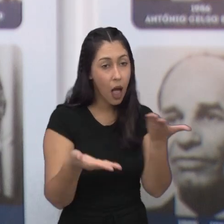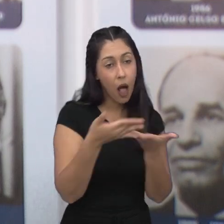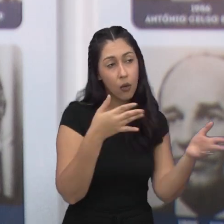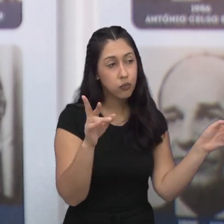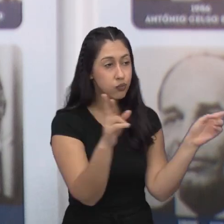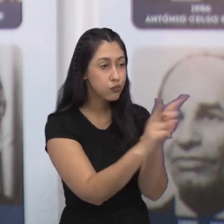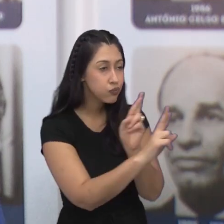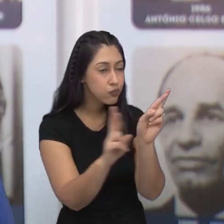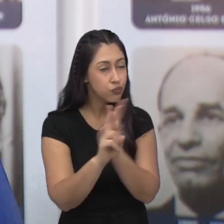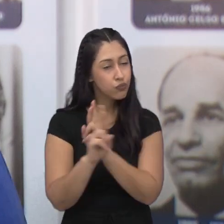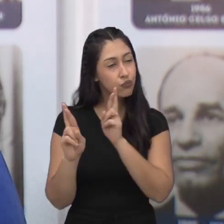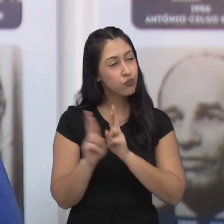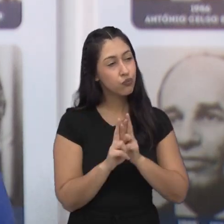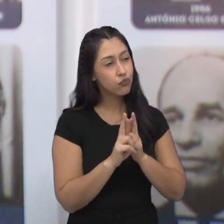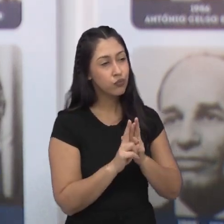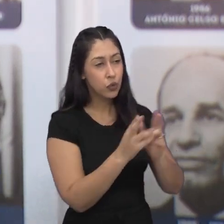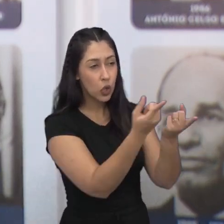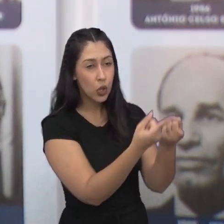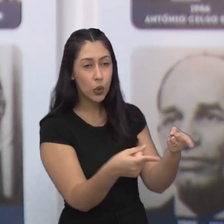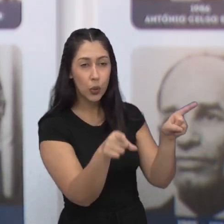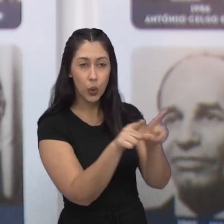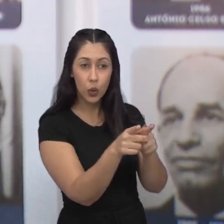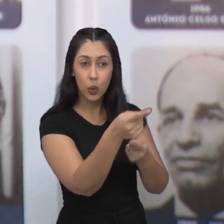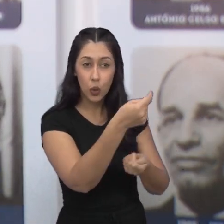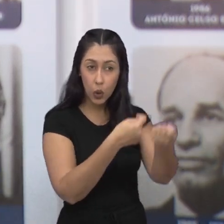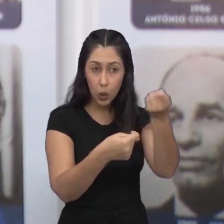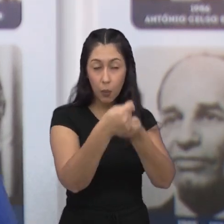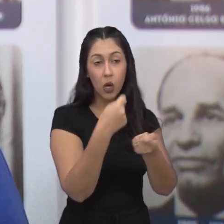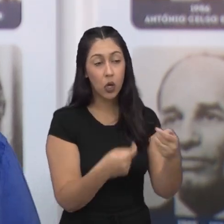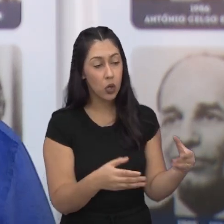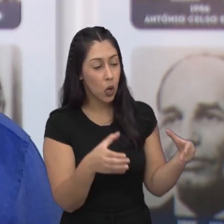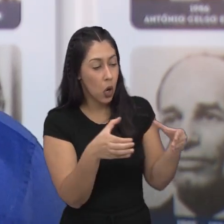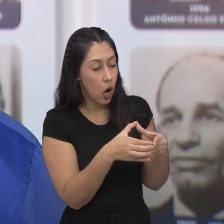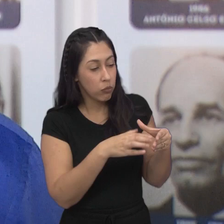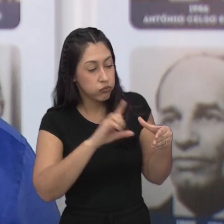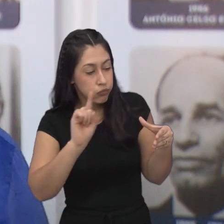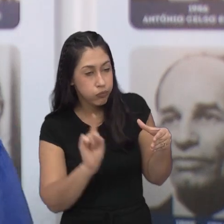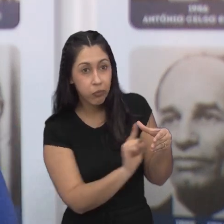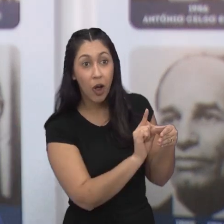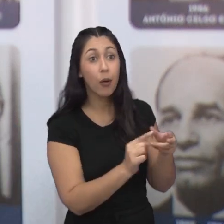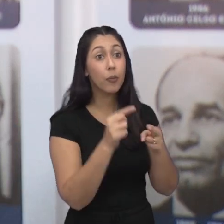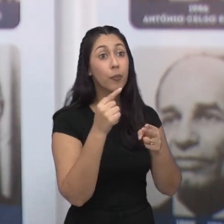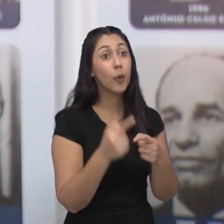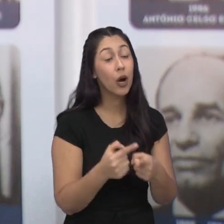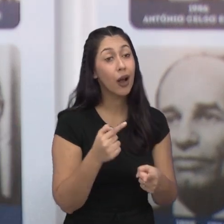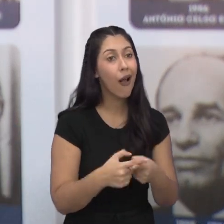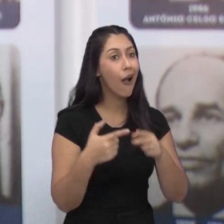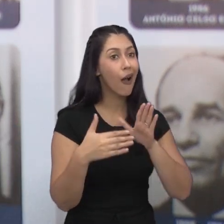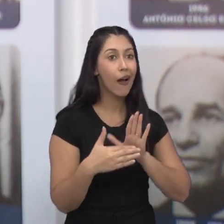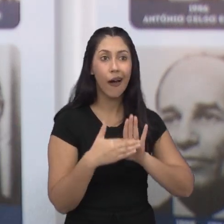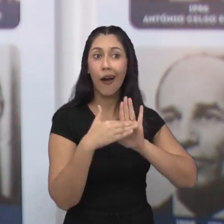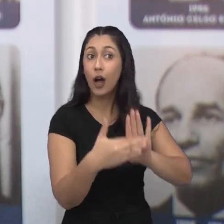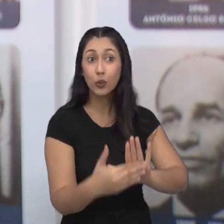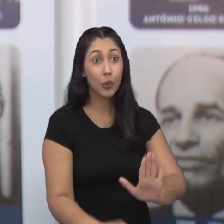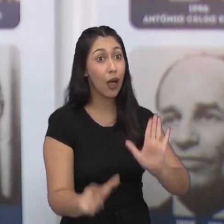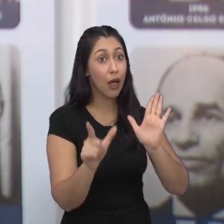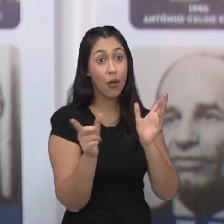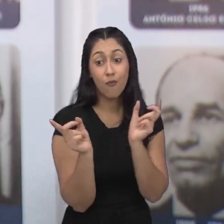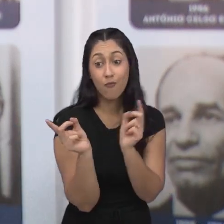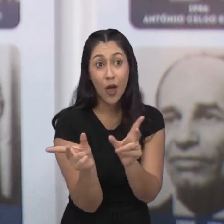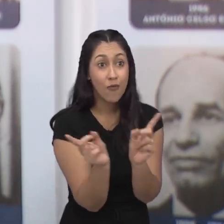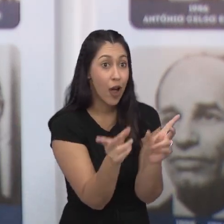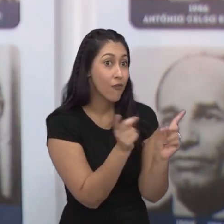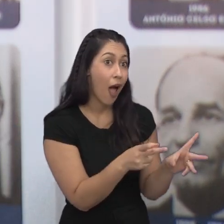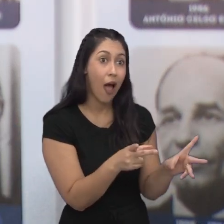com outros países de um bloco econômico, se estabelecer dentro de um bloco econômico, pois isso facilita a questão comercial